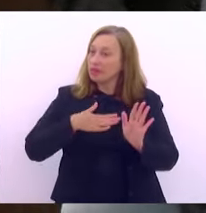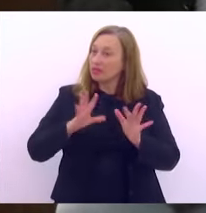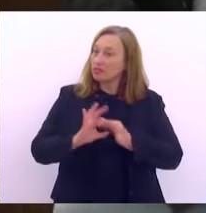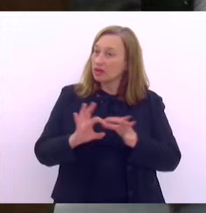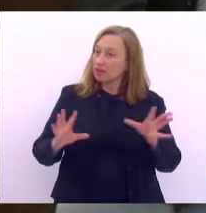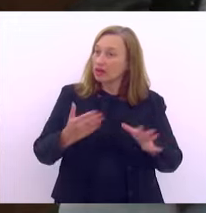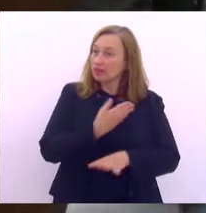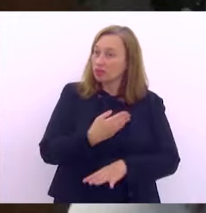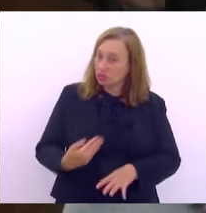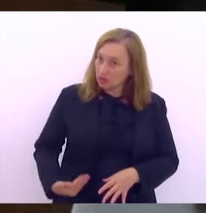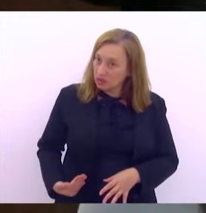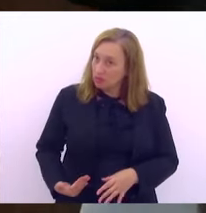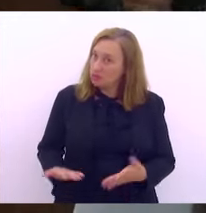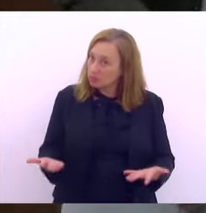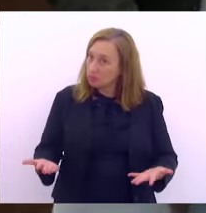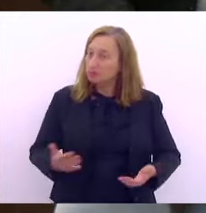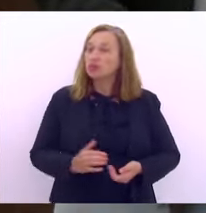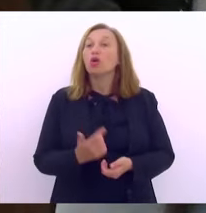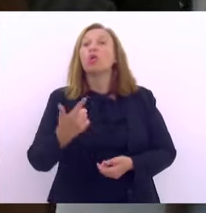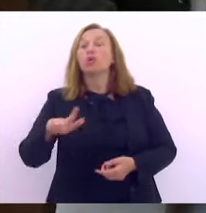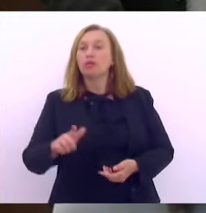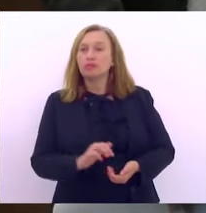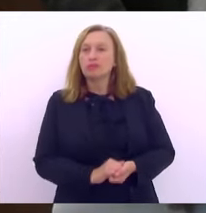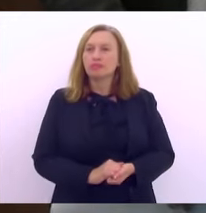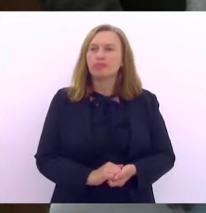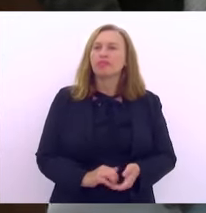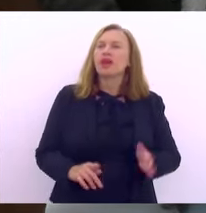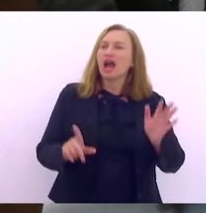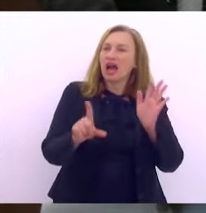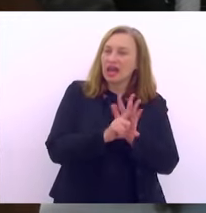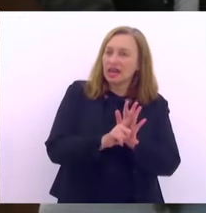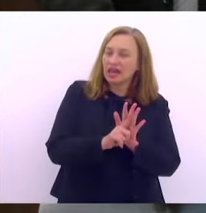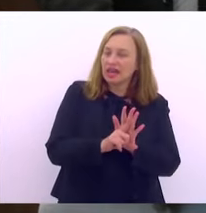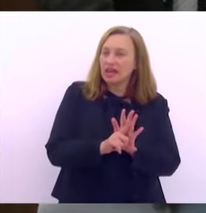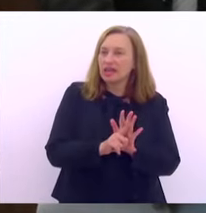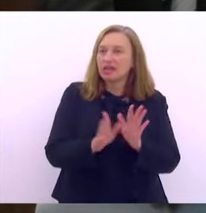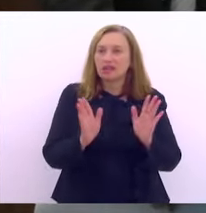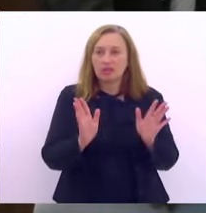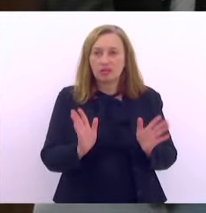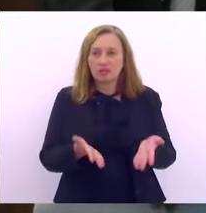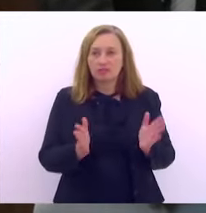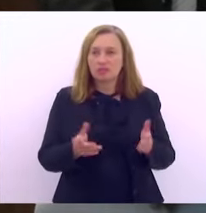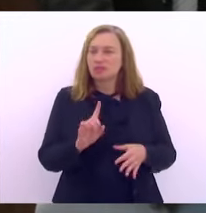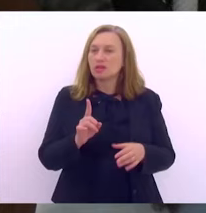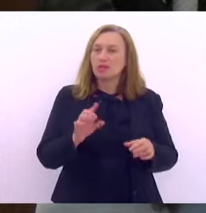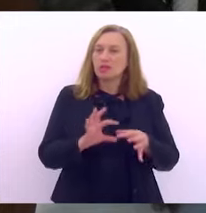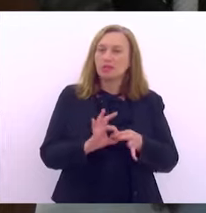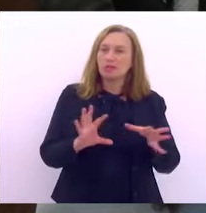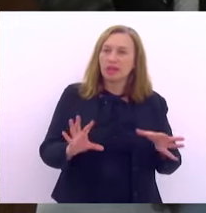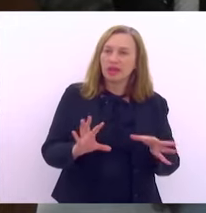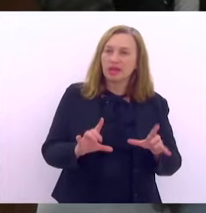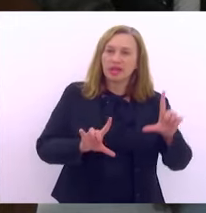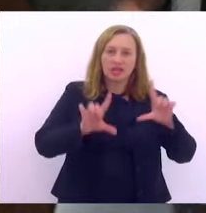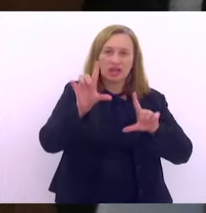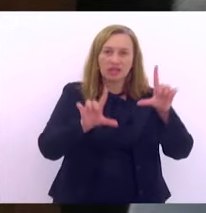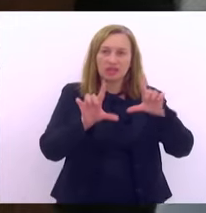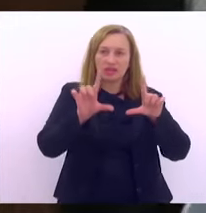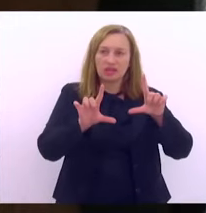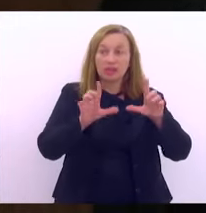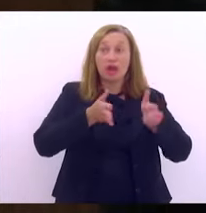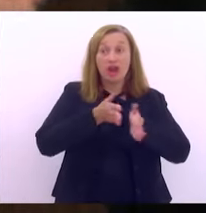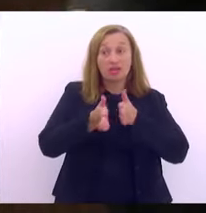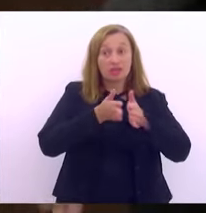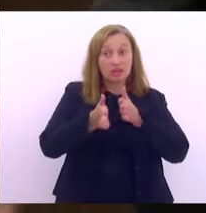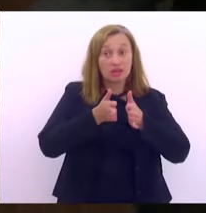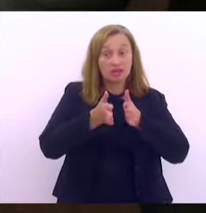pelo governador. Outra coisa, a lei sancionada em vigor não permite a televisão ter acesso.